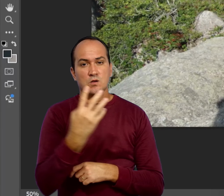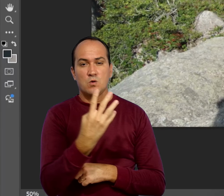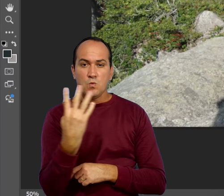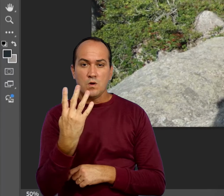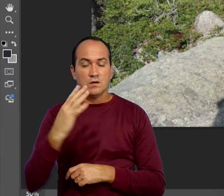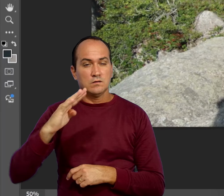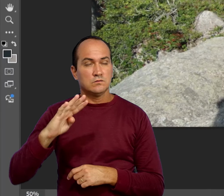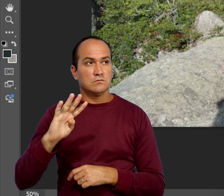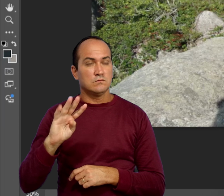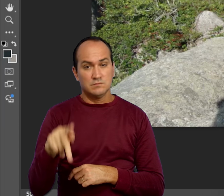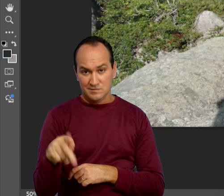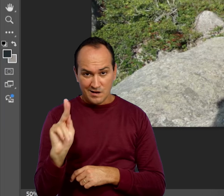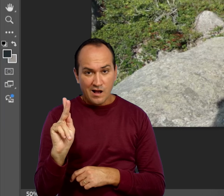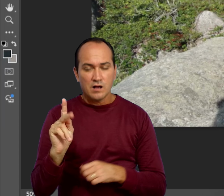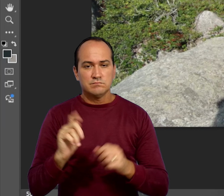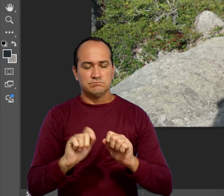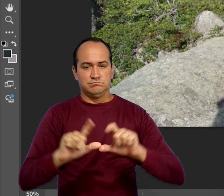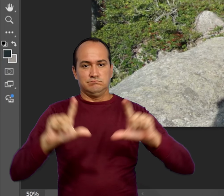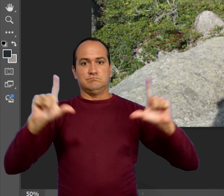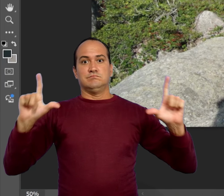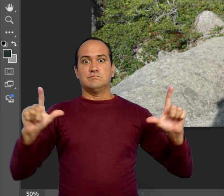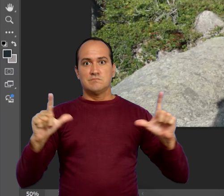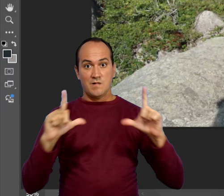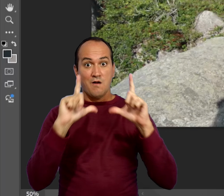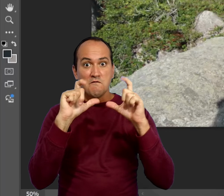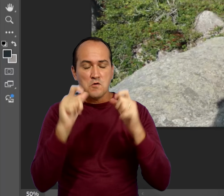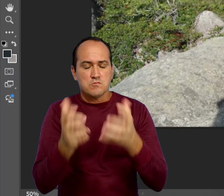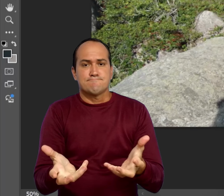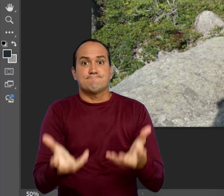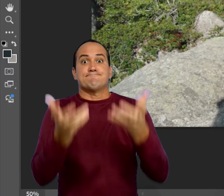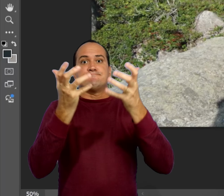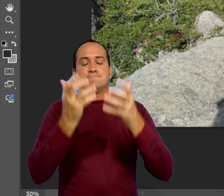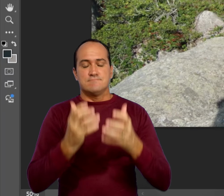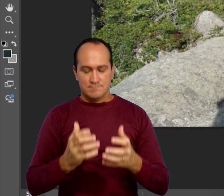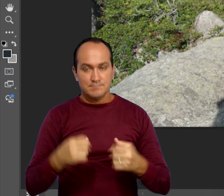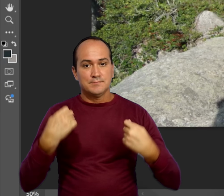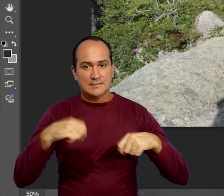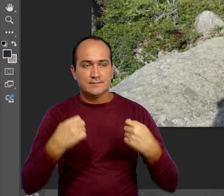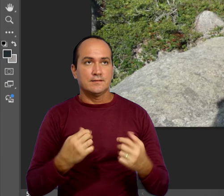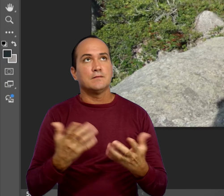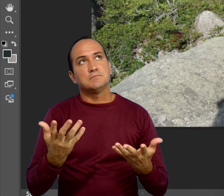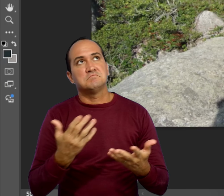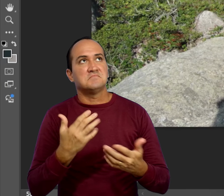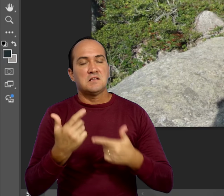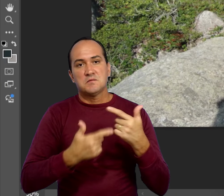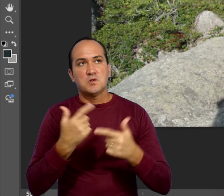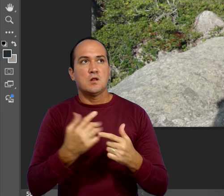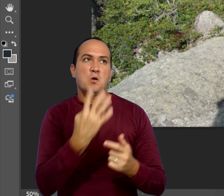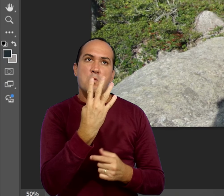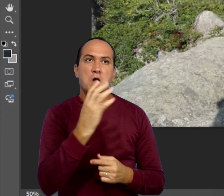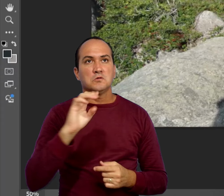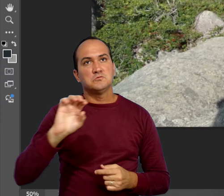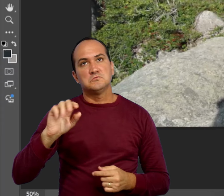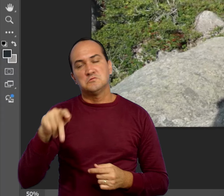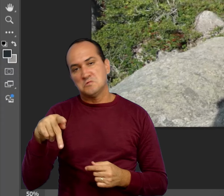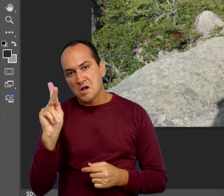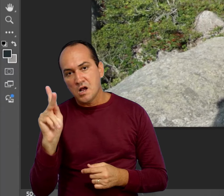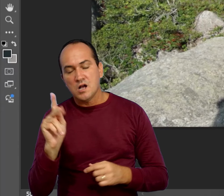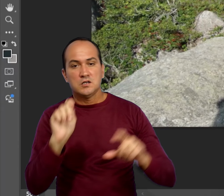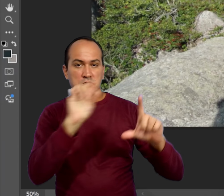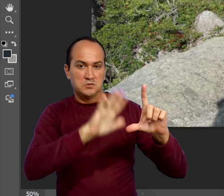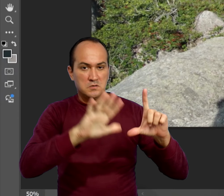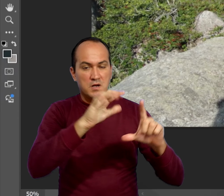um vídeo em 4K, eu ia precisar de uma imagem com uma resolução bem maior para conseguir trabalhar isso, por exemplo. O ideal seria você, para trabalhar com 4K, ter uma